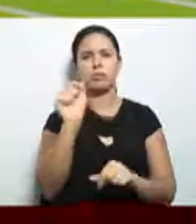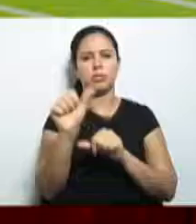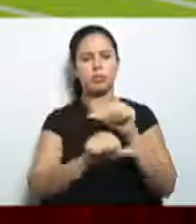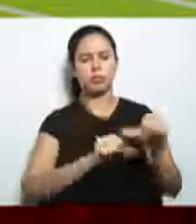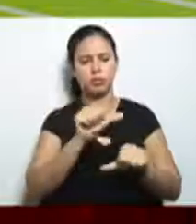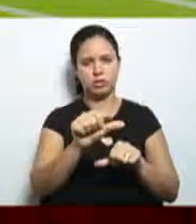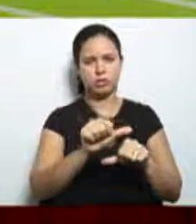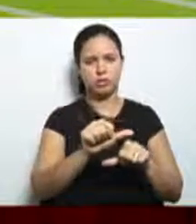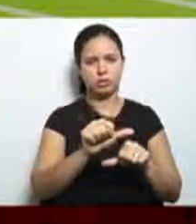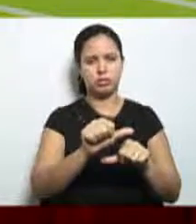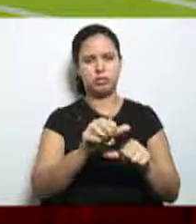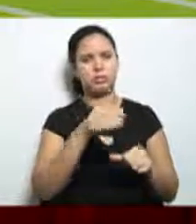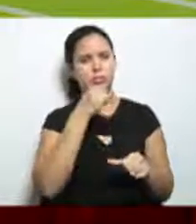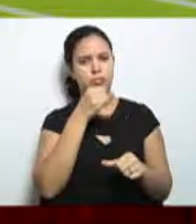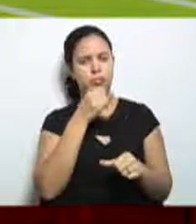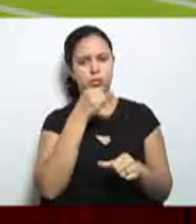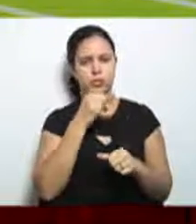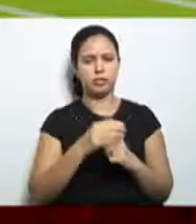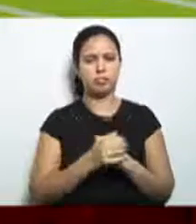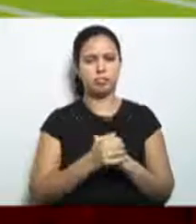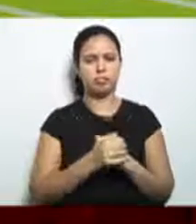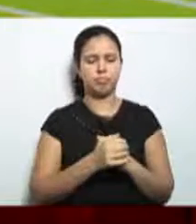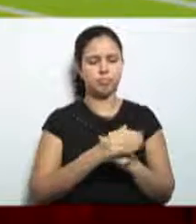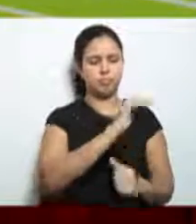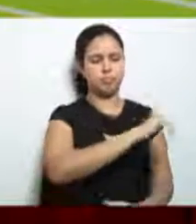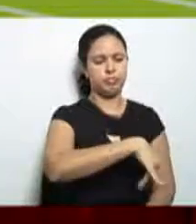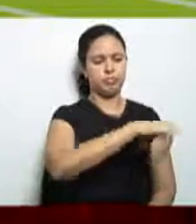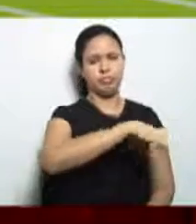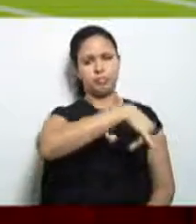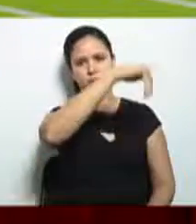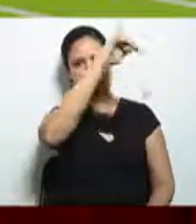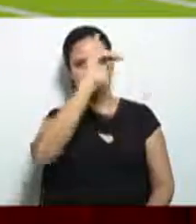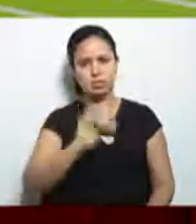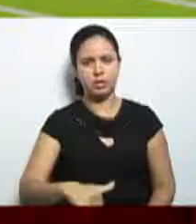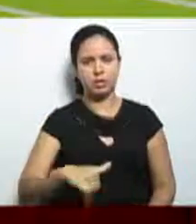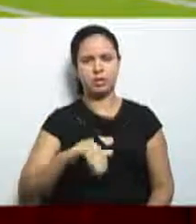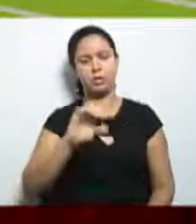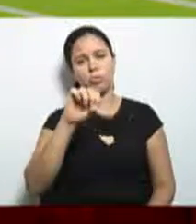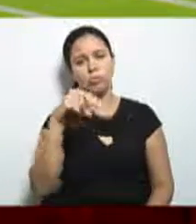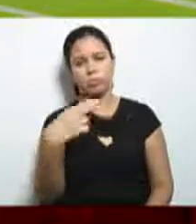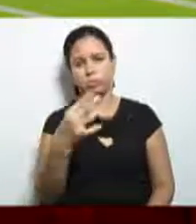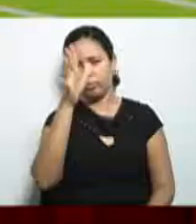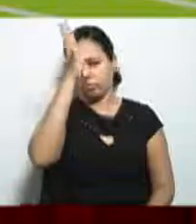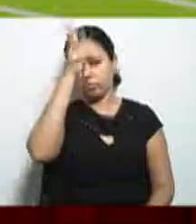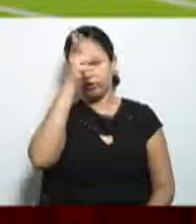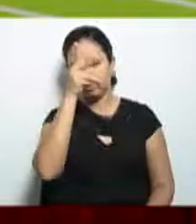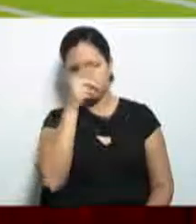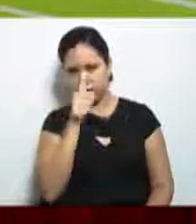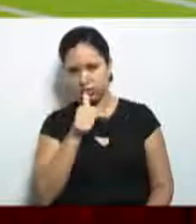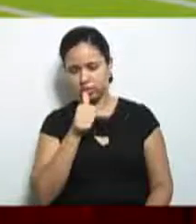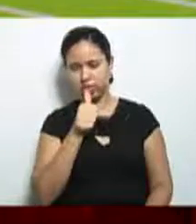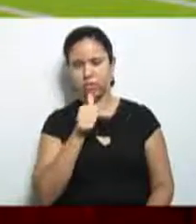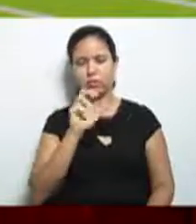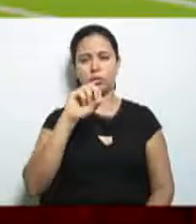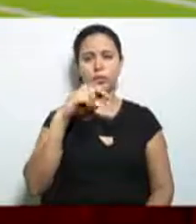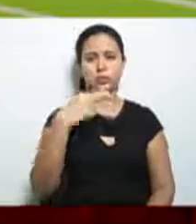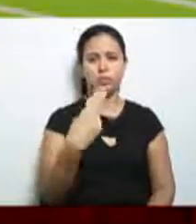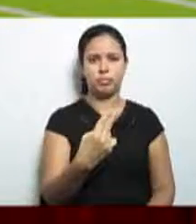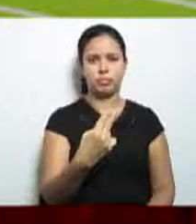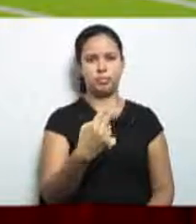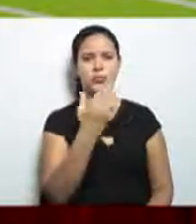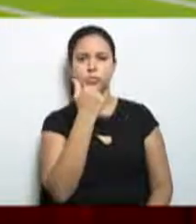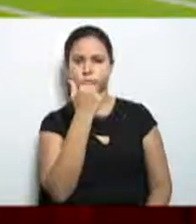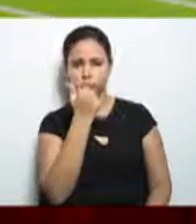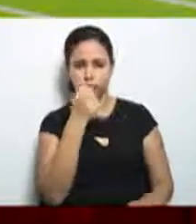uma baleia por uma quantidade de galinhas, por exemplo. Ou, no caso da marmita da professora, uma marmita por bolinhas de gude.